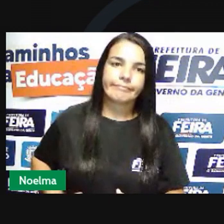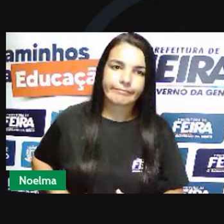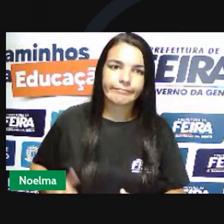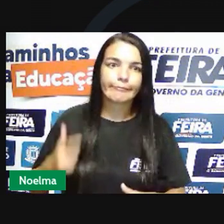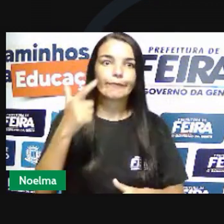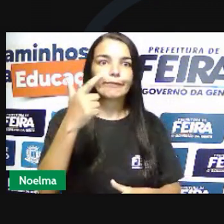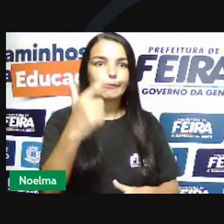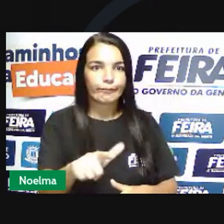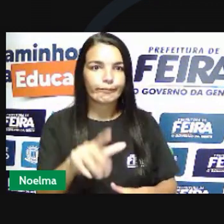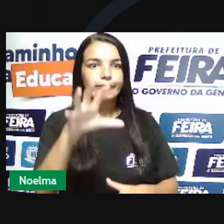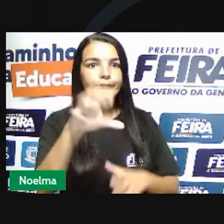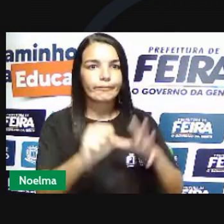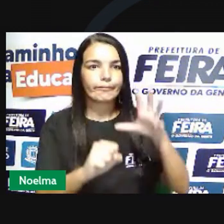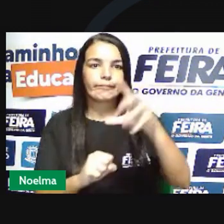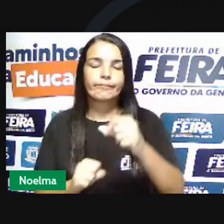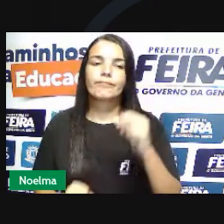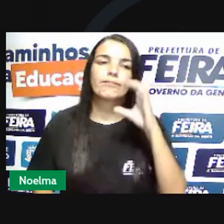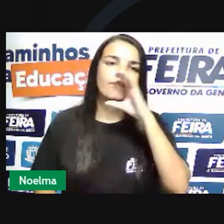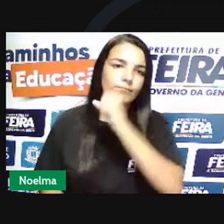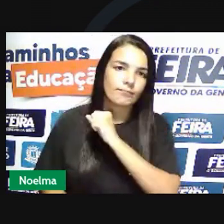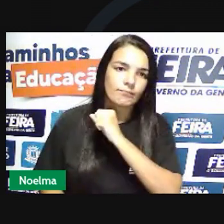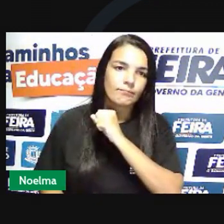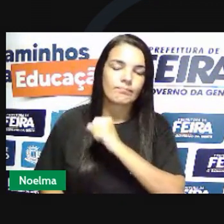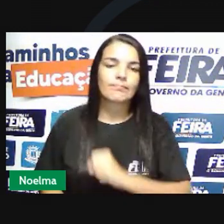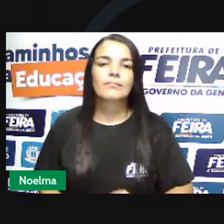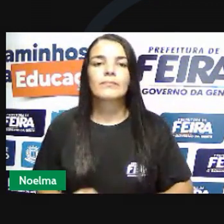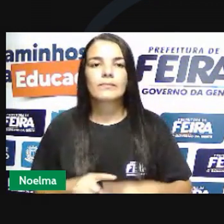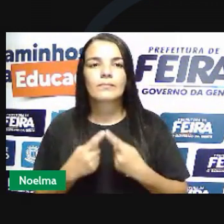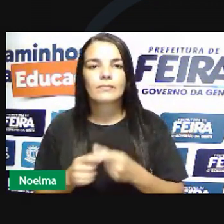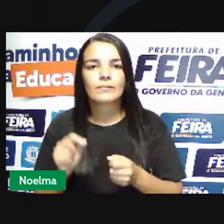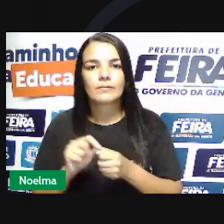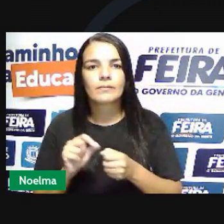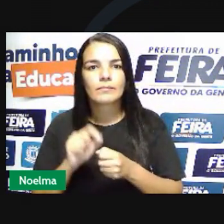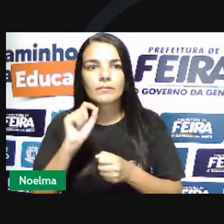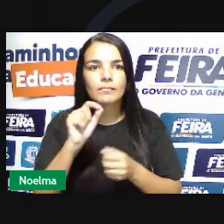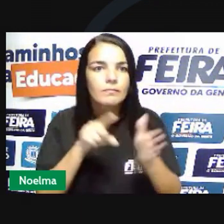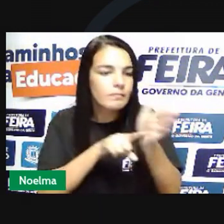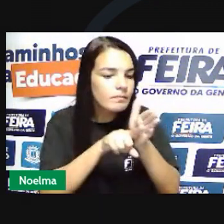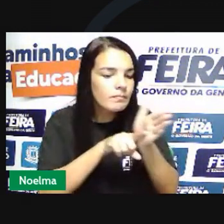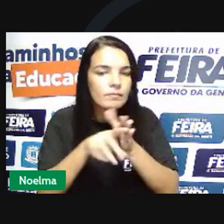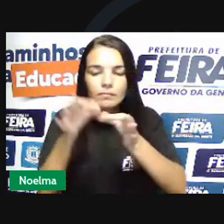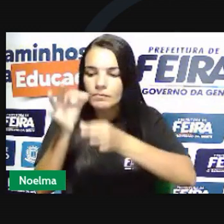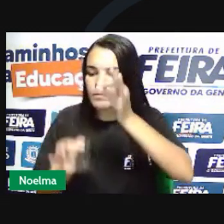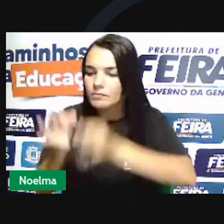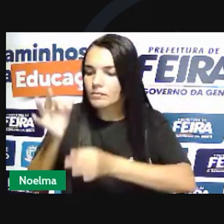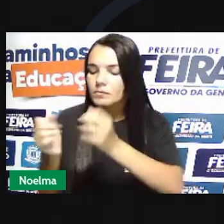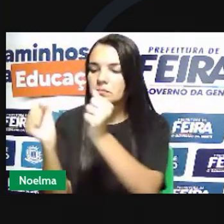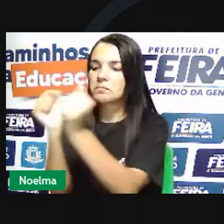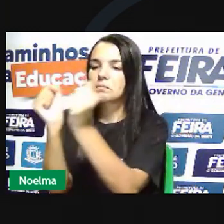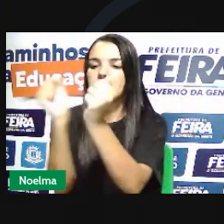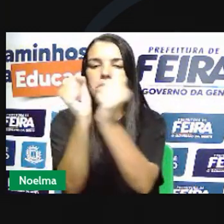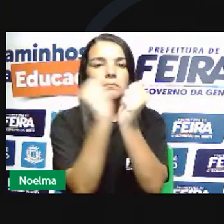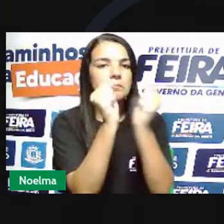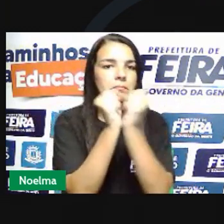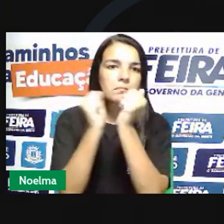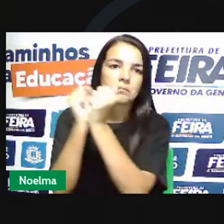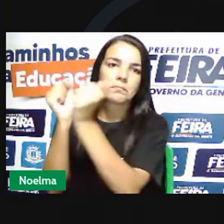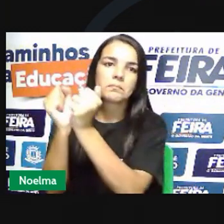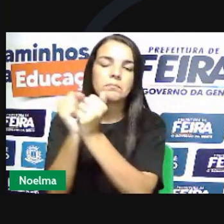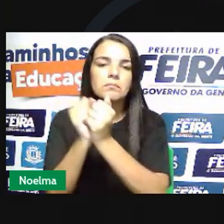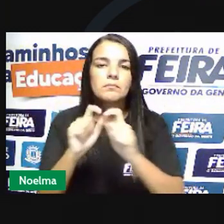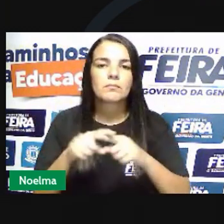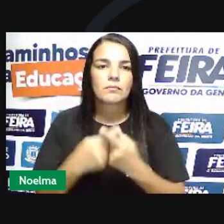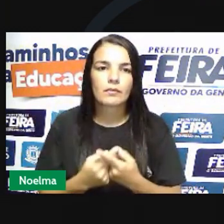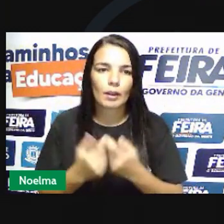rápido. Realizando interrogatórios, o governo conseguiu prender a maioria dos seus líderes, e assim o